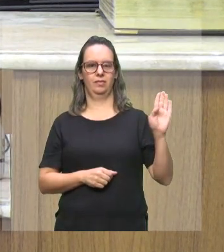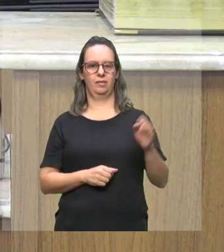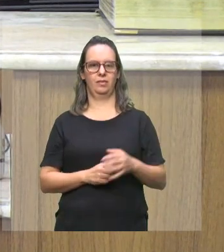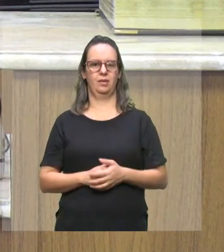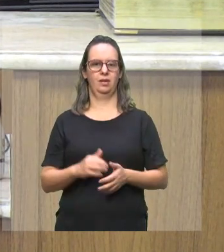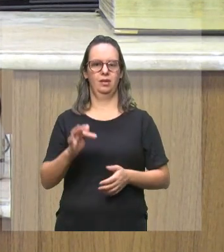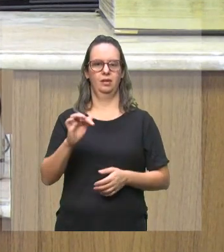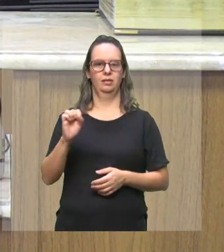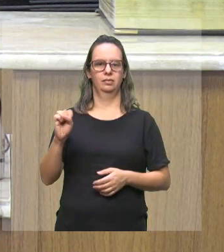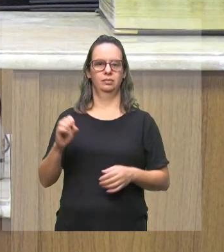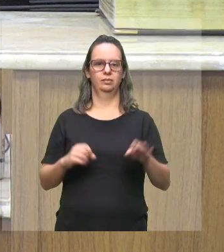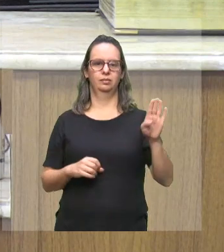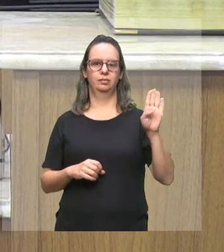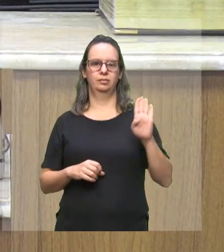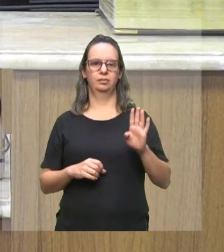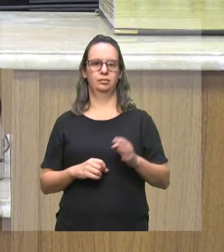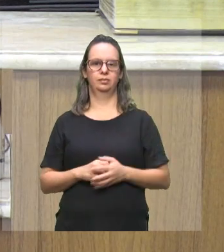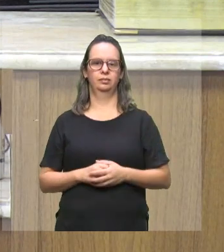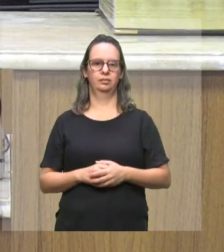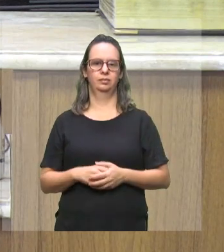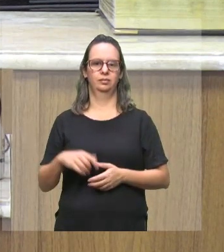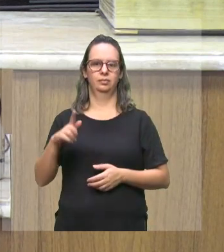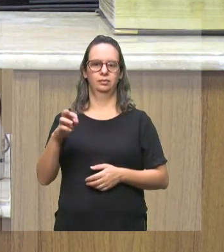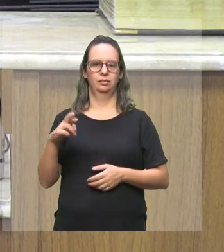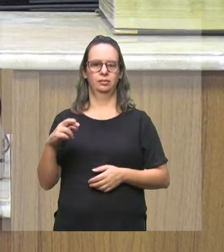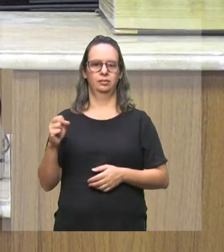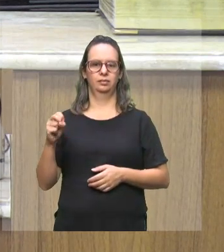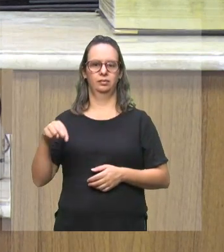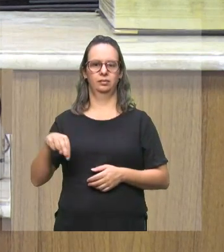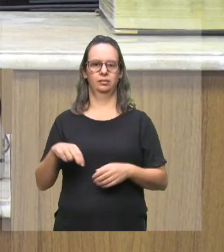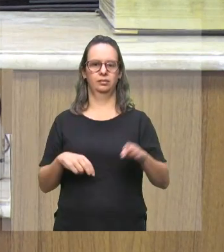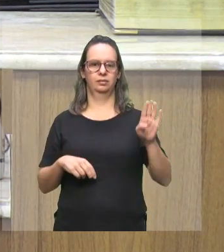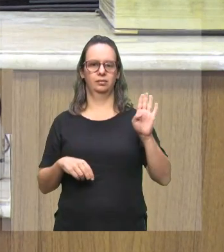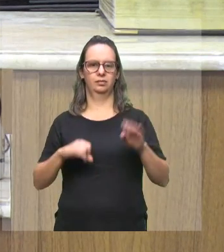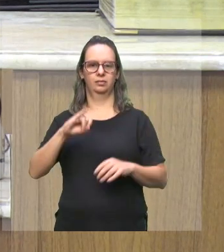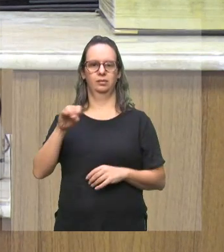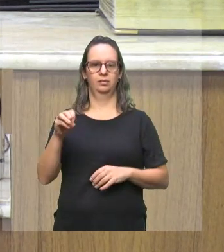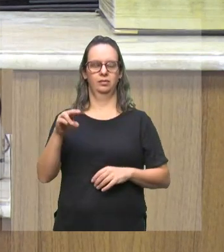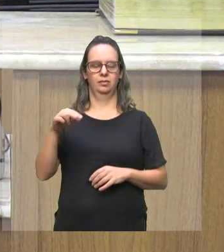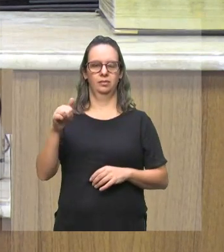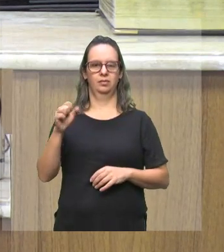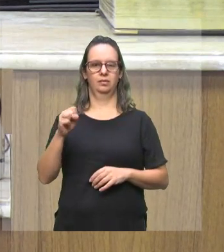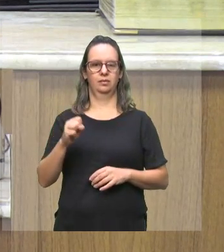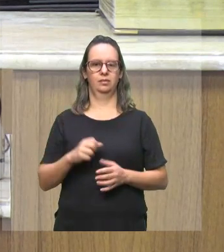Fernando Sirquia. Presente. Gerson Alves. Presente. Jonas Campos.